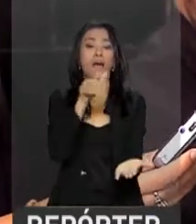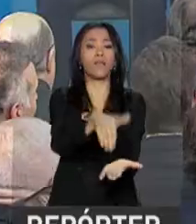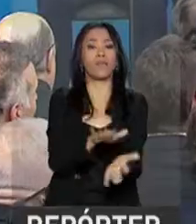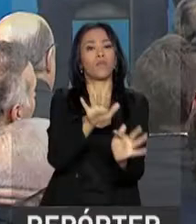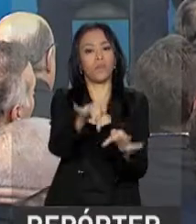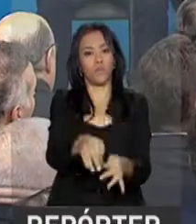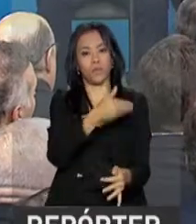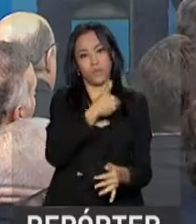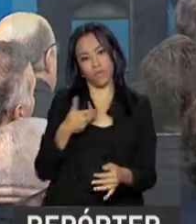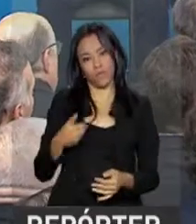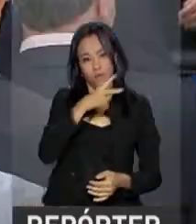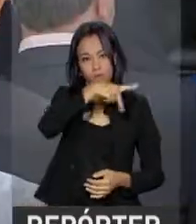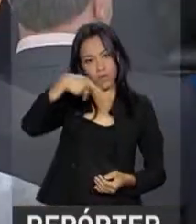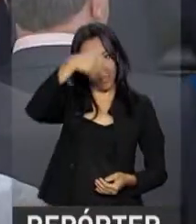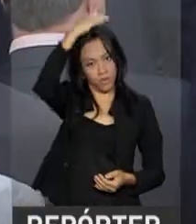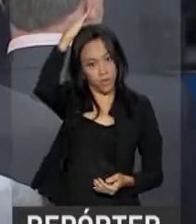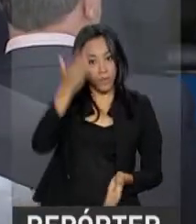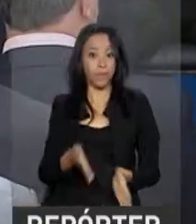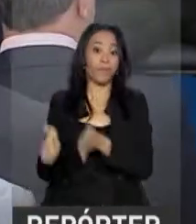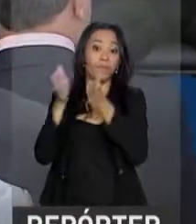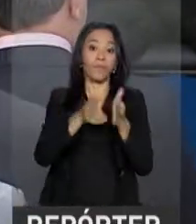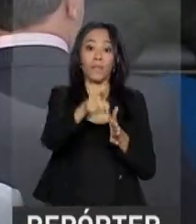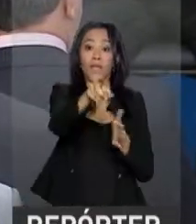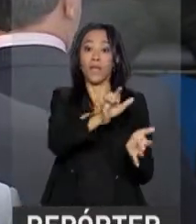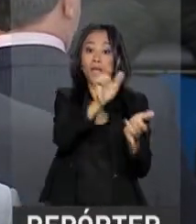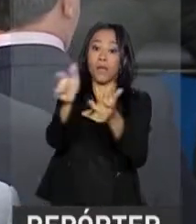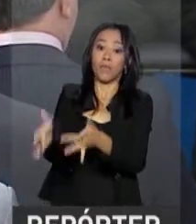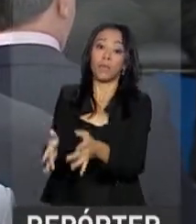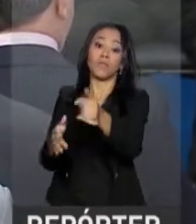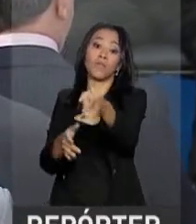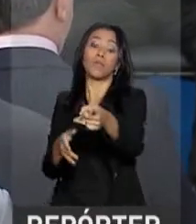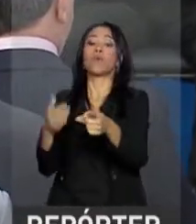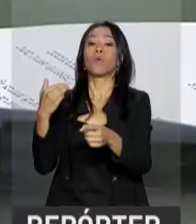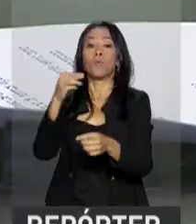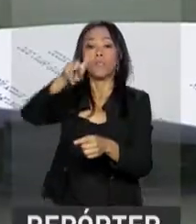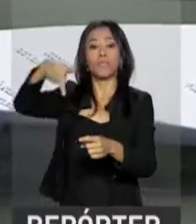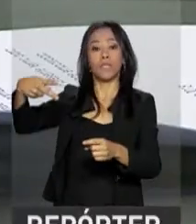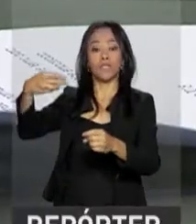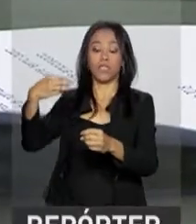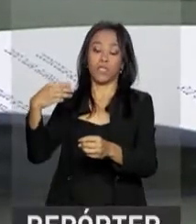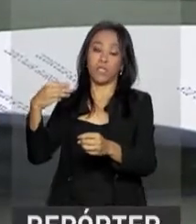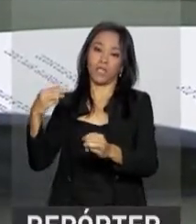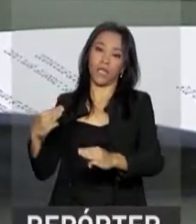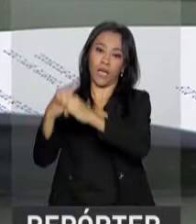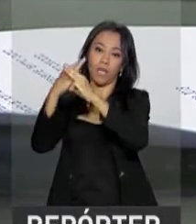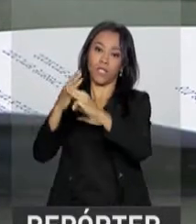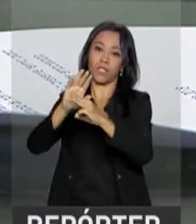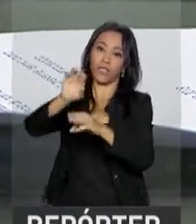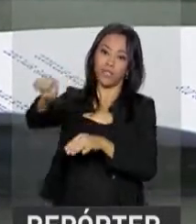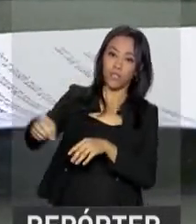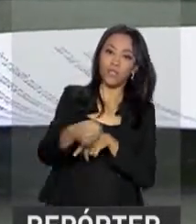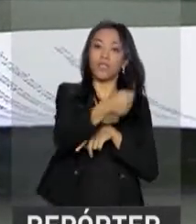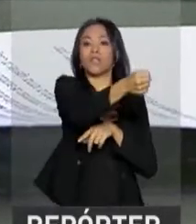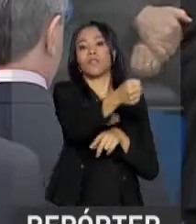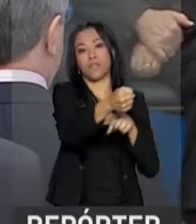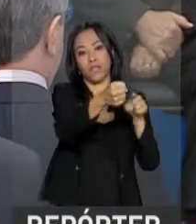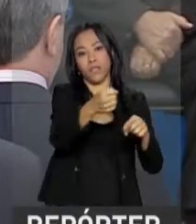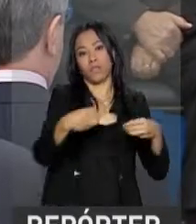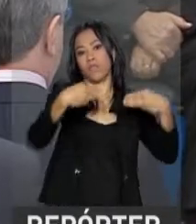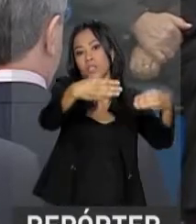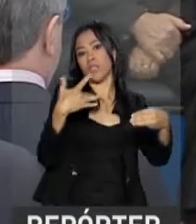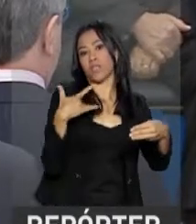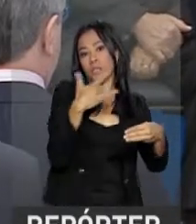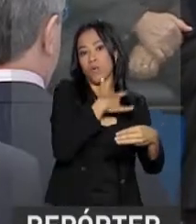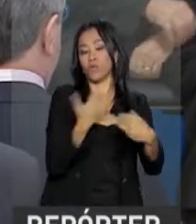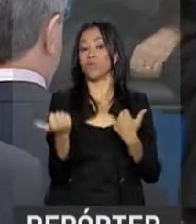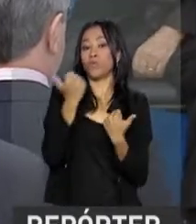Temer. Já Gilberto Ock deixa a presidência da Caixa Econômica Federal e assume o Ministério da Saúde no lugar de